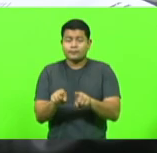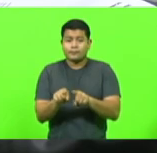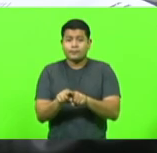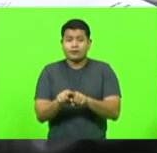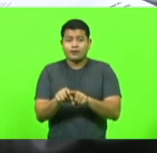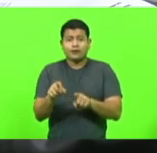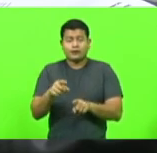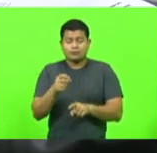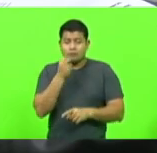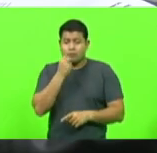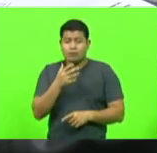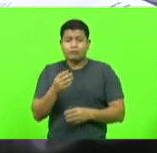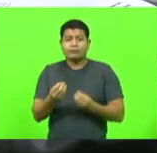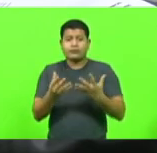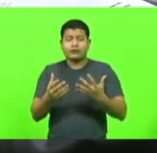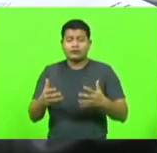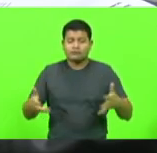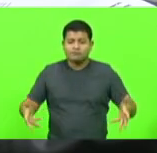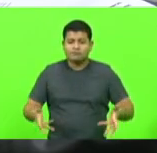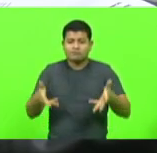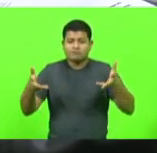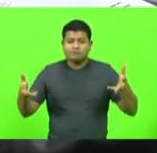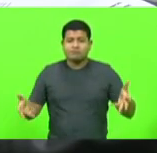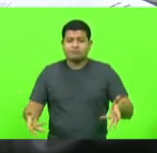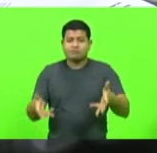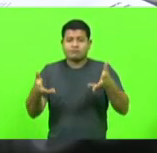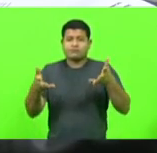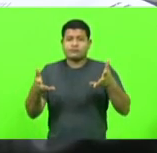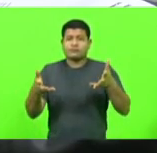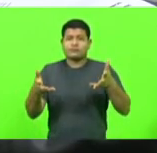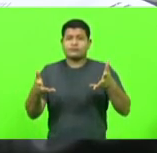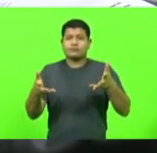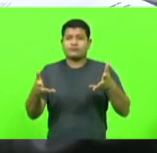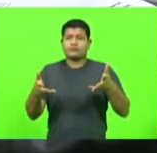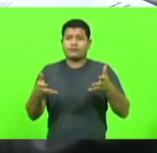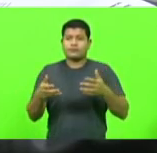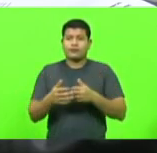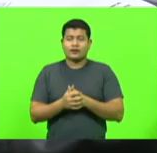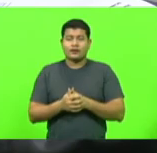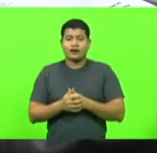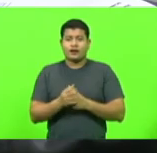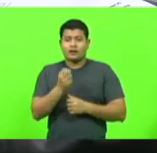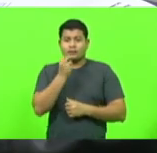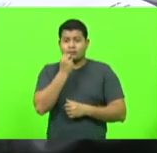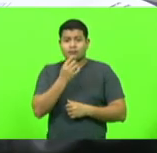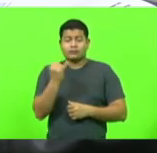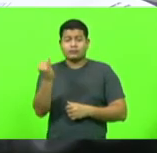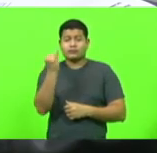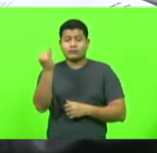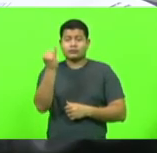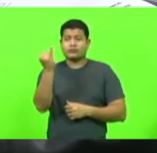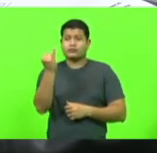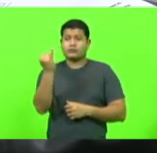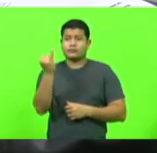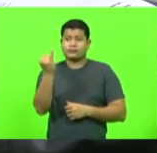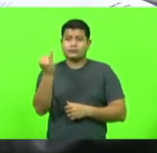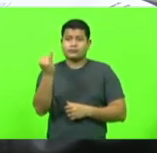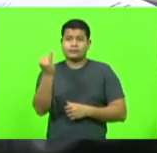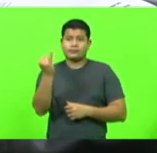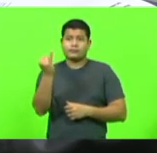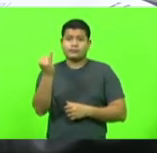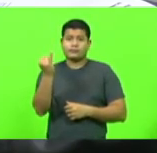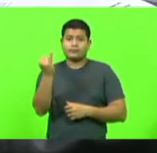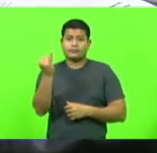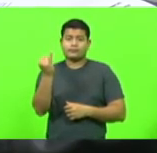né? Muito bom, muito bom. Botar coisa positiva também, né? É importante. Vamos ouvir